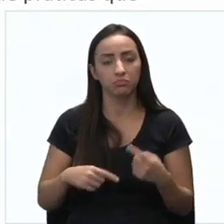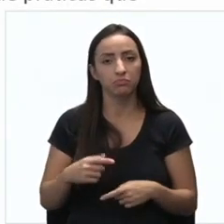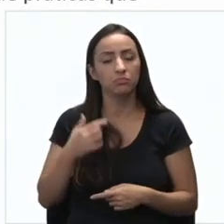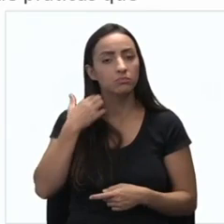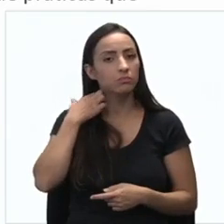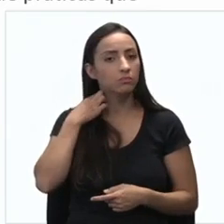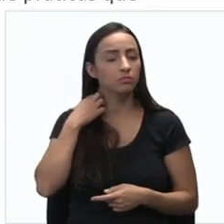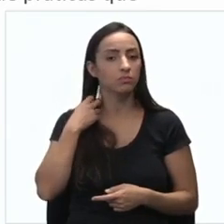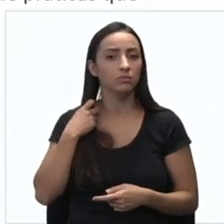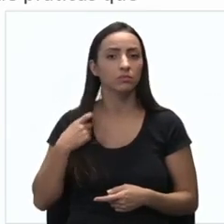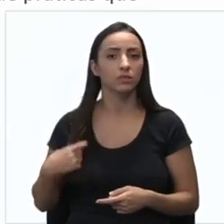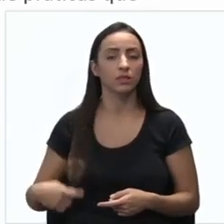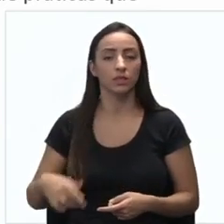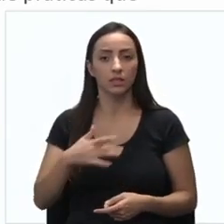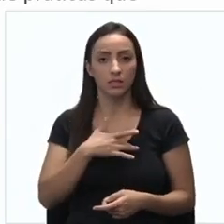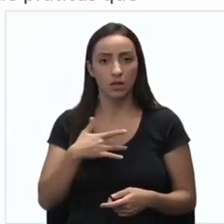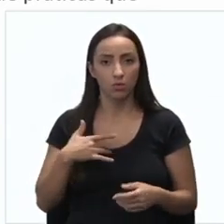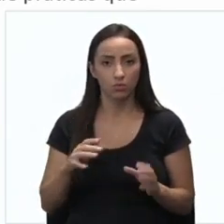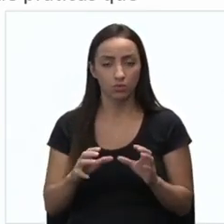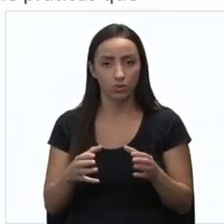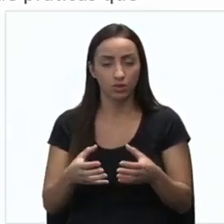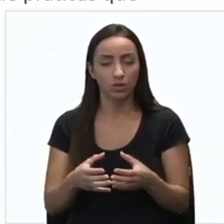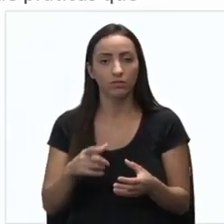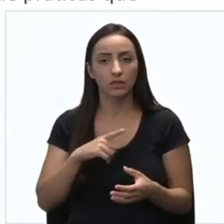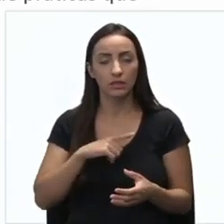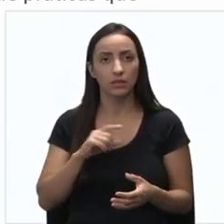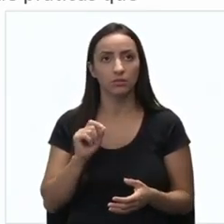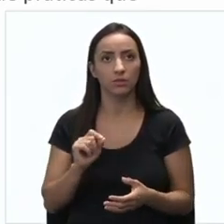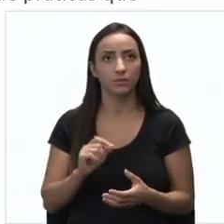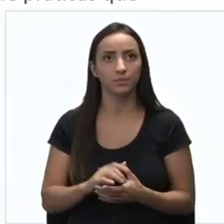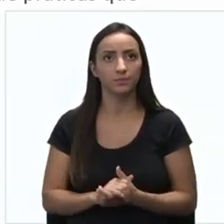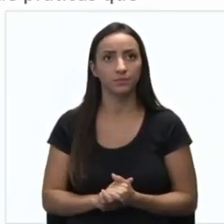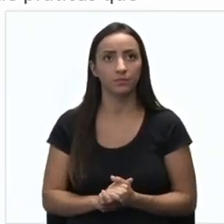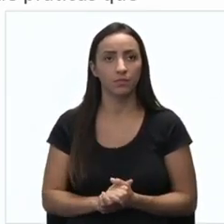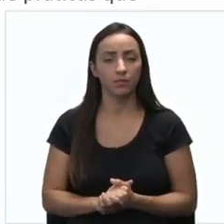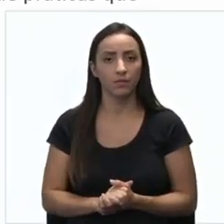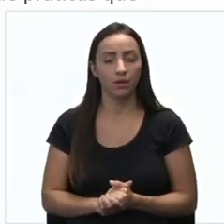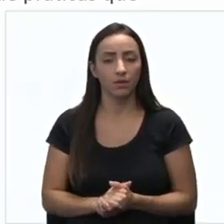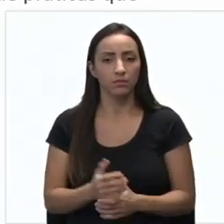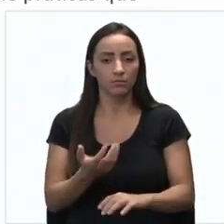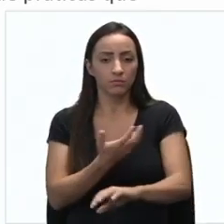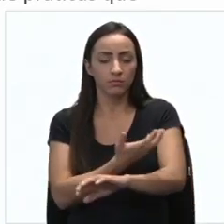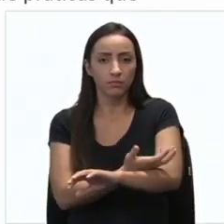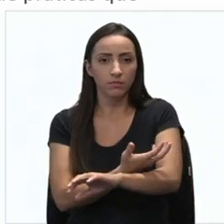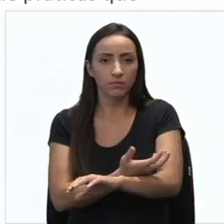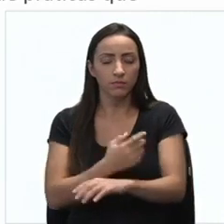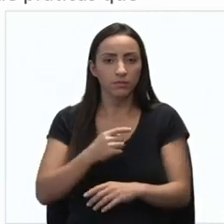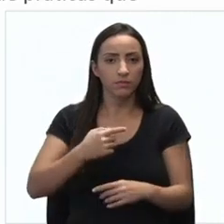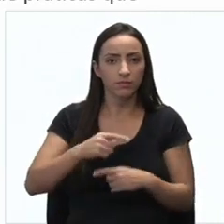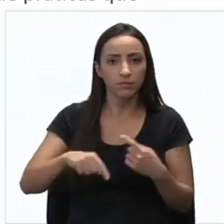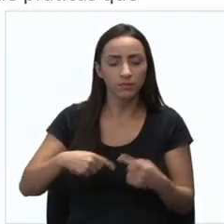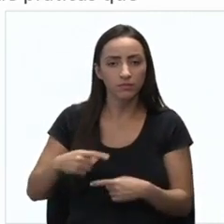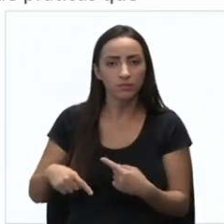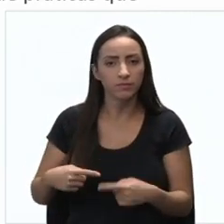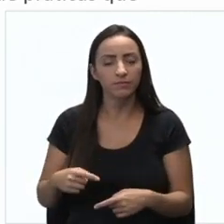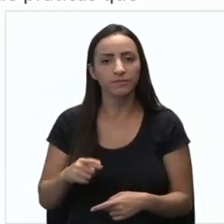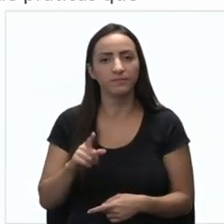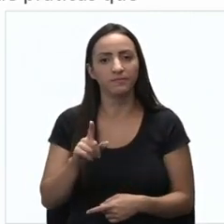na saúde coletiva existe a interdisciplinaridade. É um